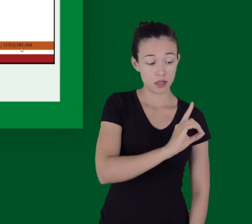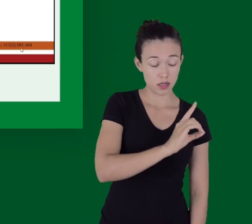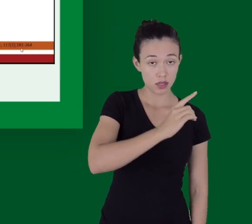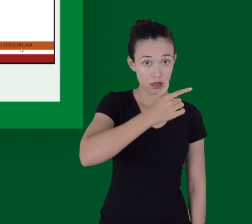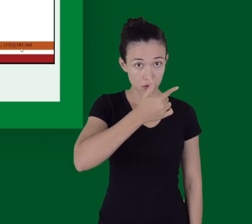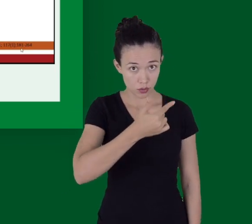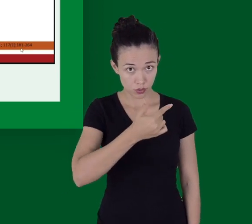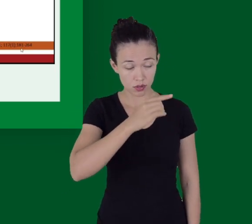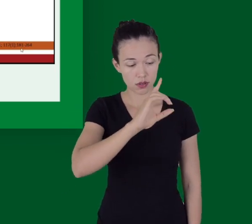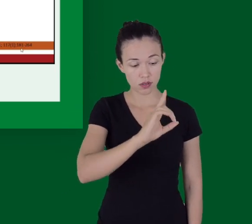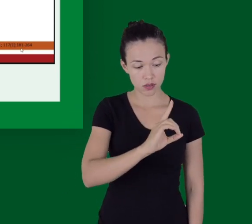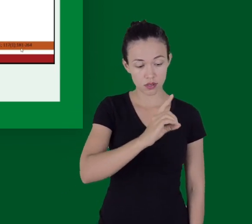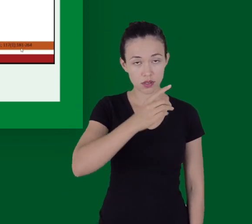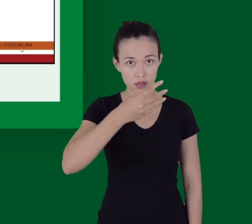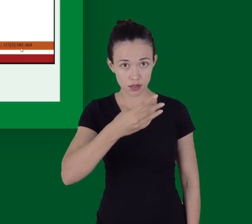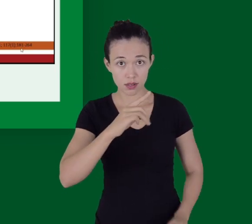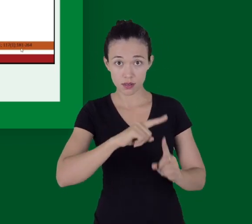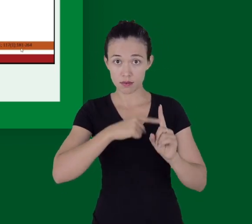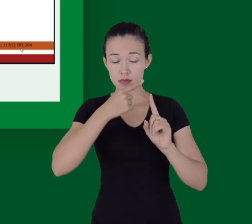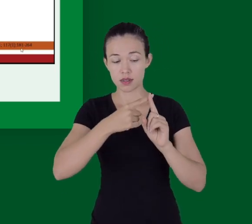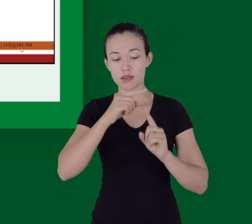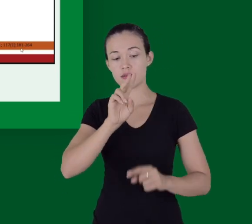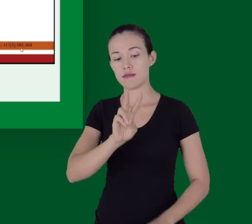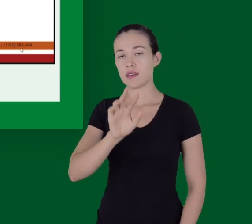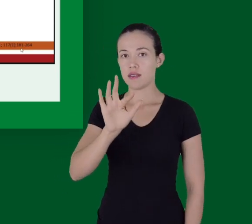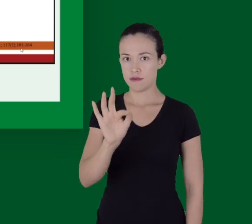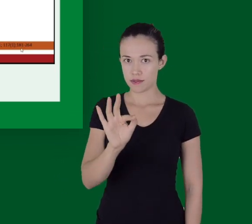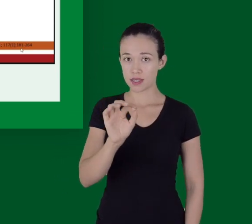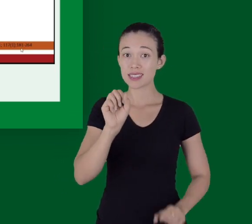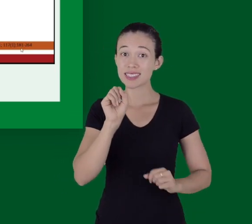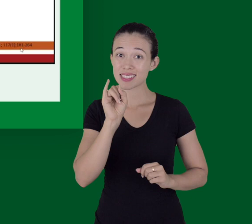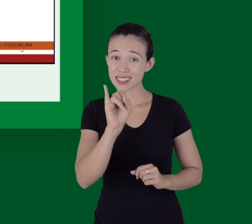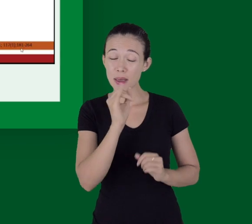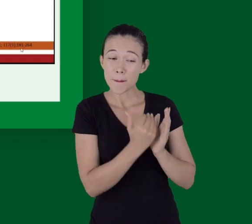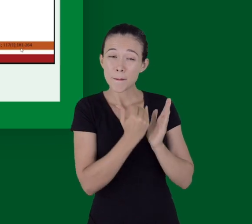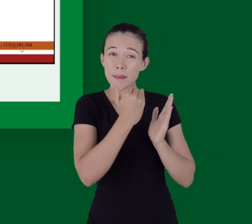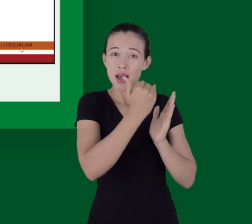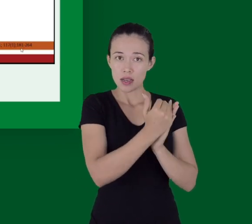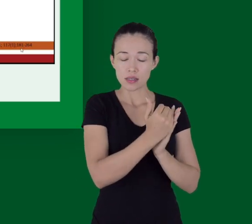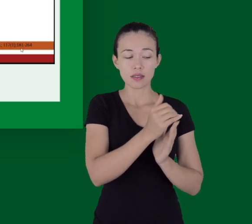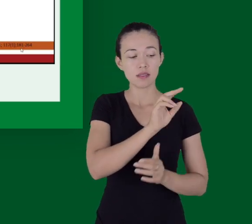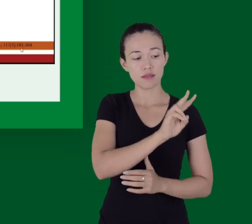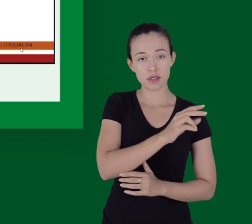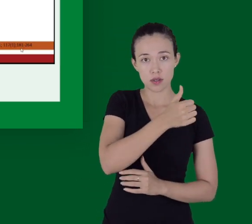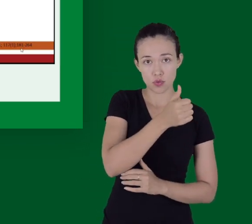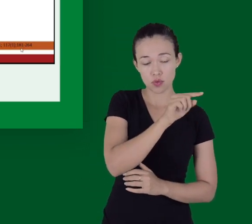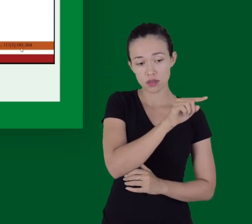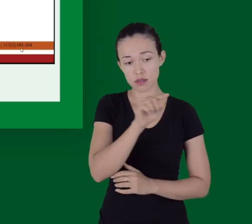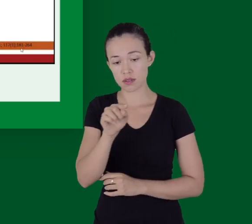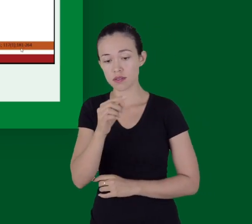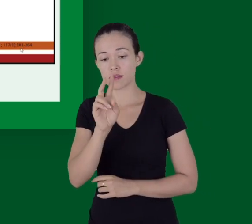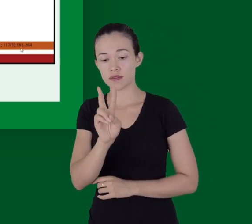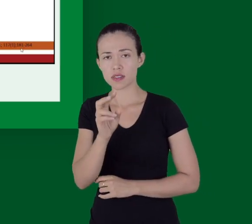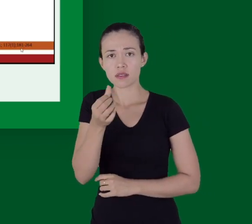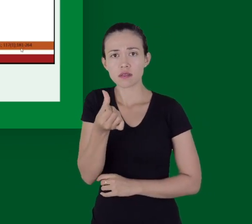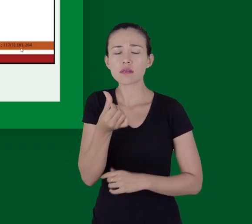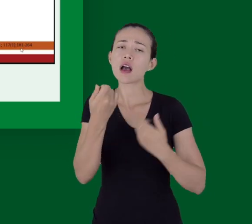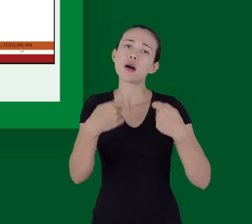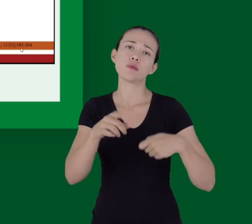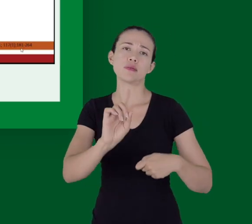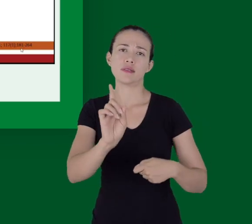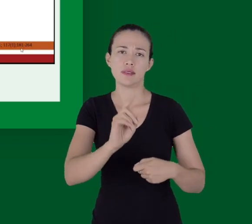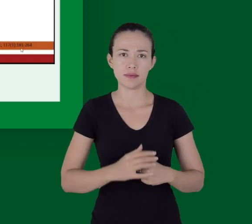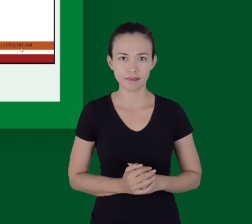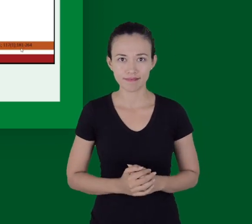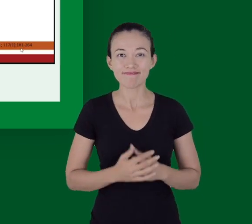infartar a parede anterior e inferior, tá? O paciente pode parar, né? Se isso acontecer. Então, morfina não é para fazer